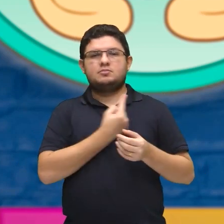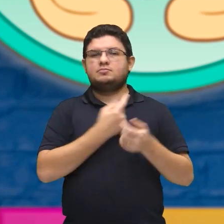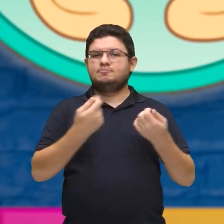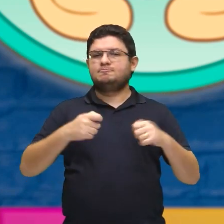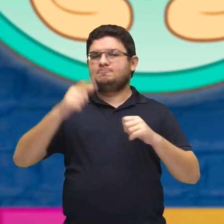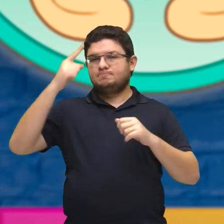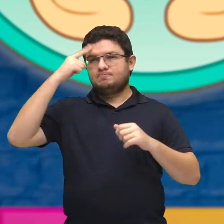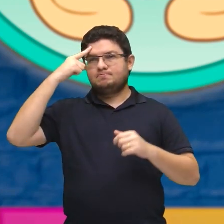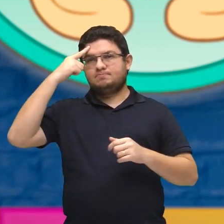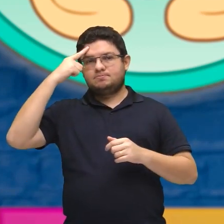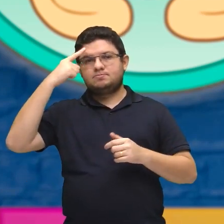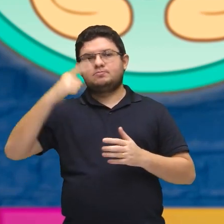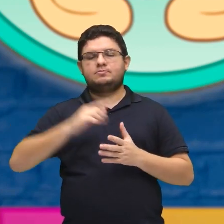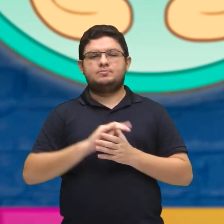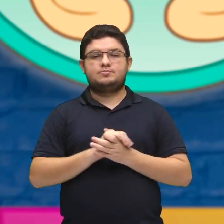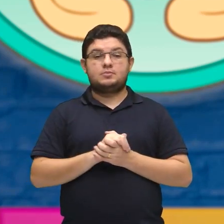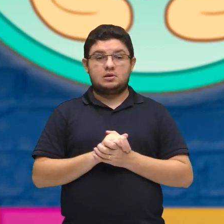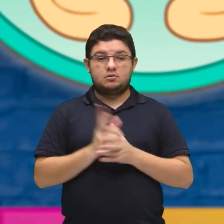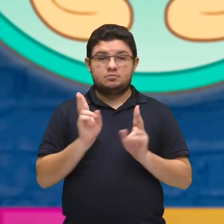orientações.